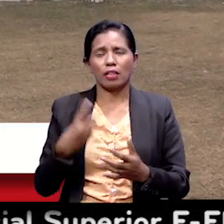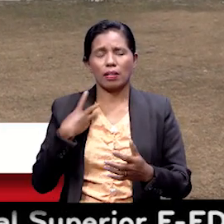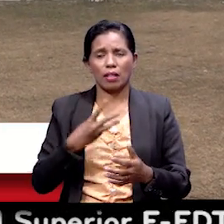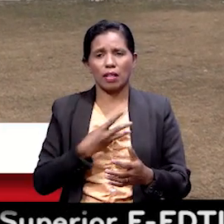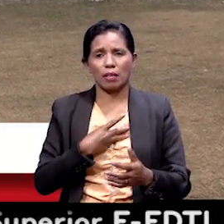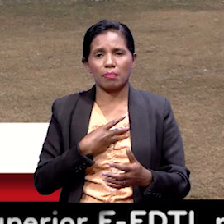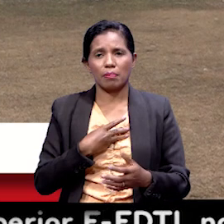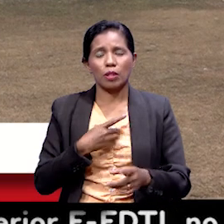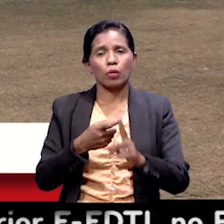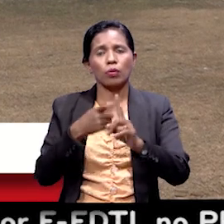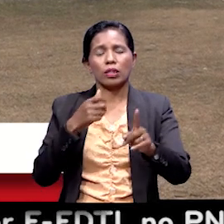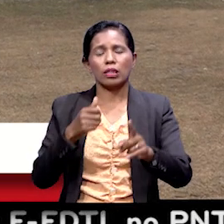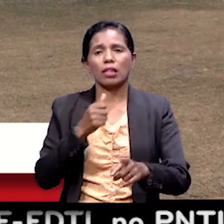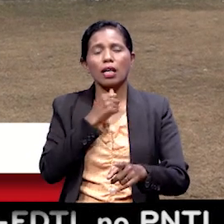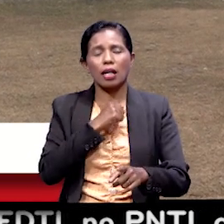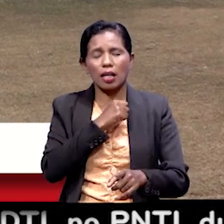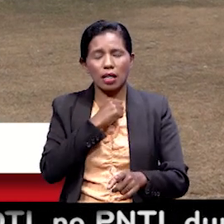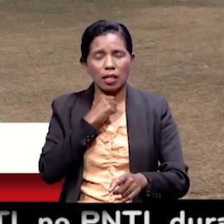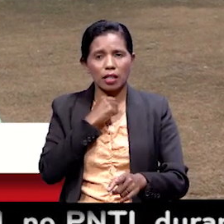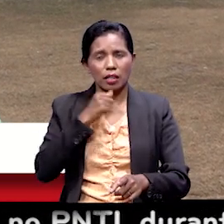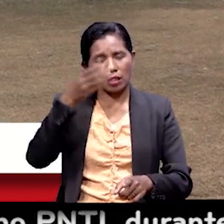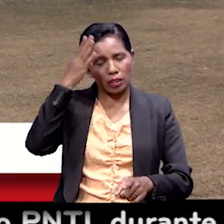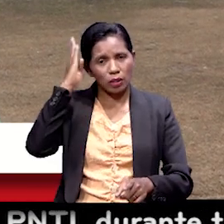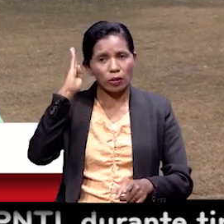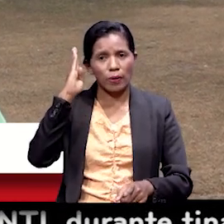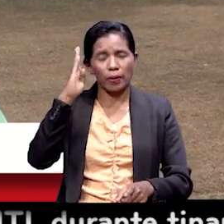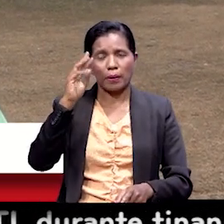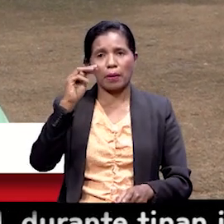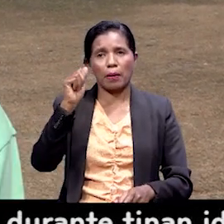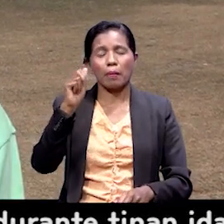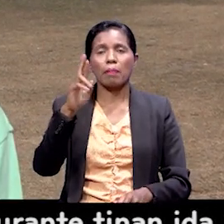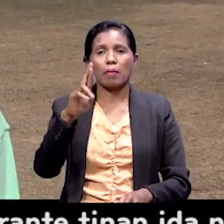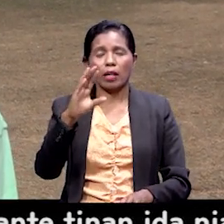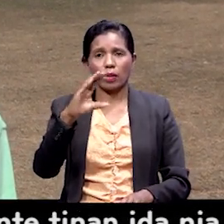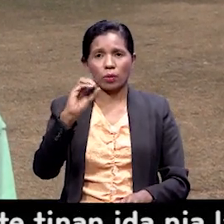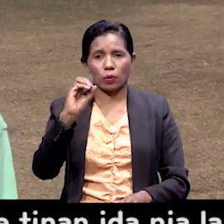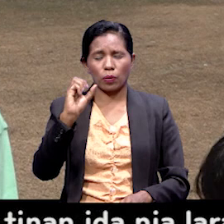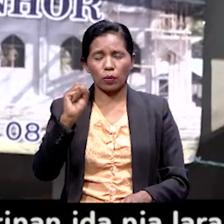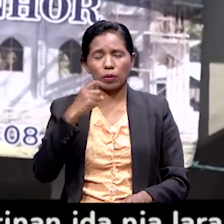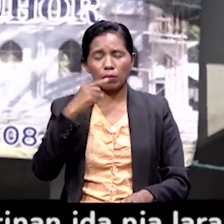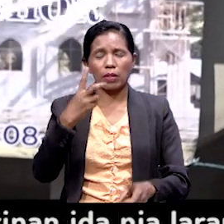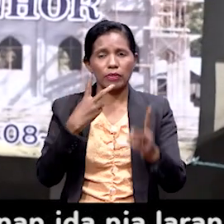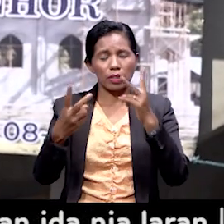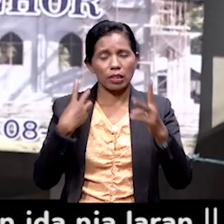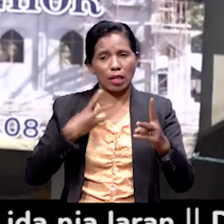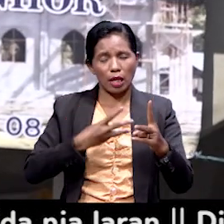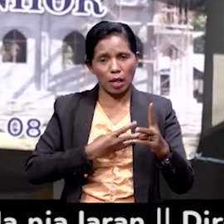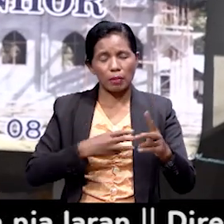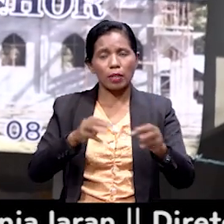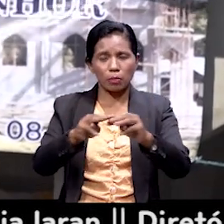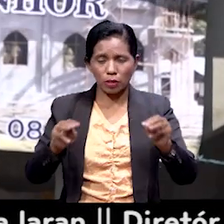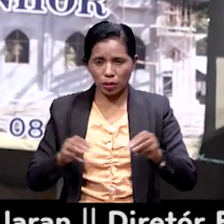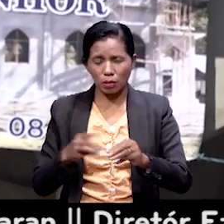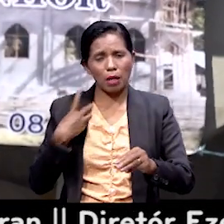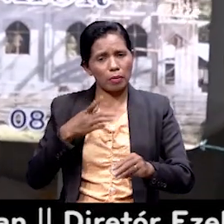excelentismo senhor Marco Sprizzi ne visita mai representante am baba mai iha ami ne suku Waimori am spo Waimori hau